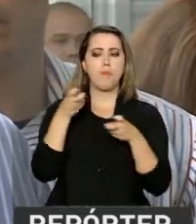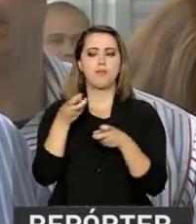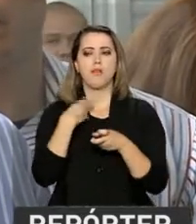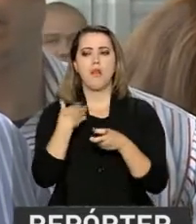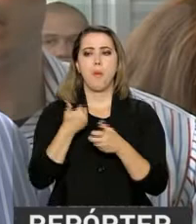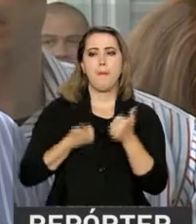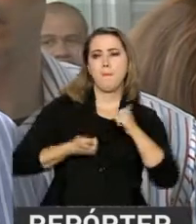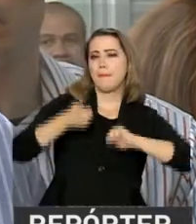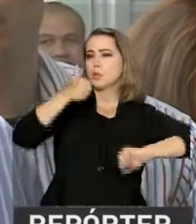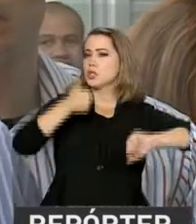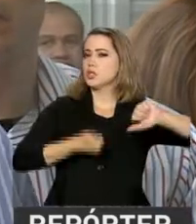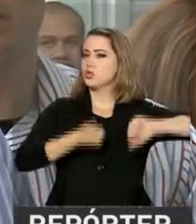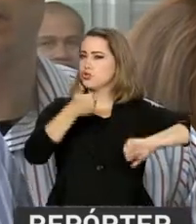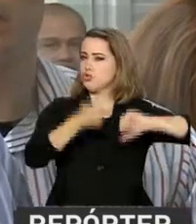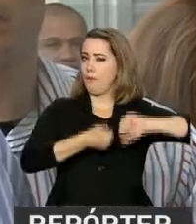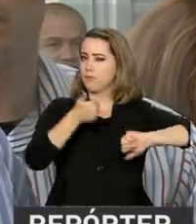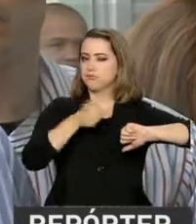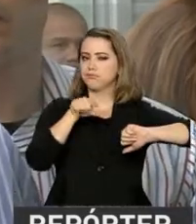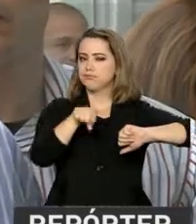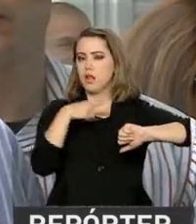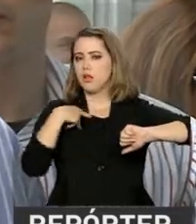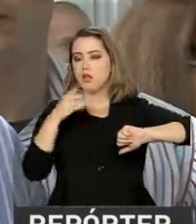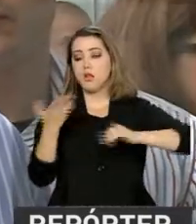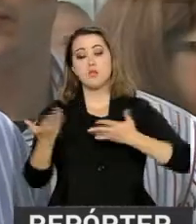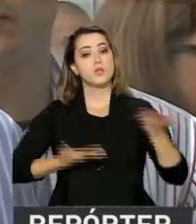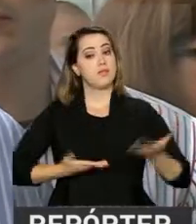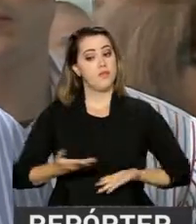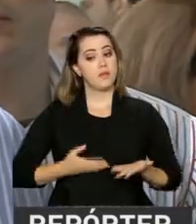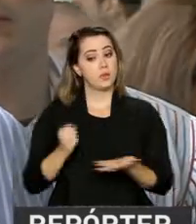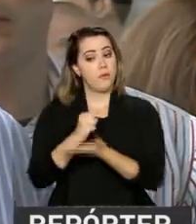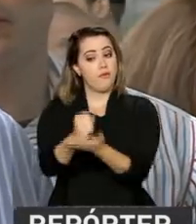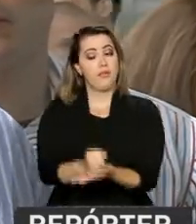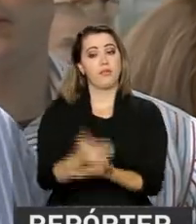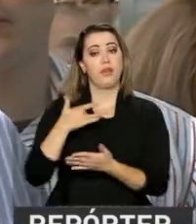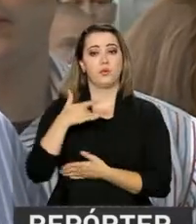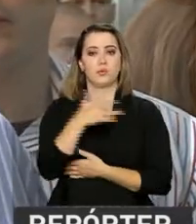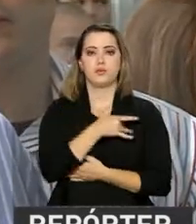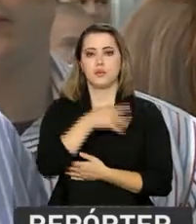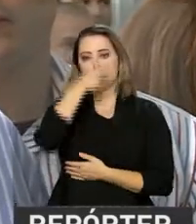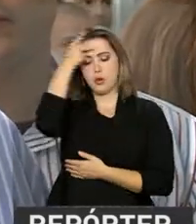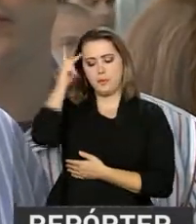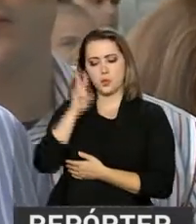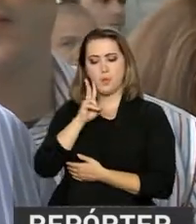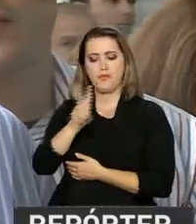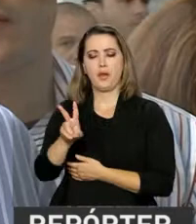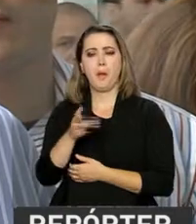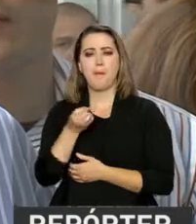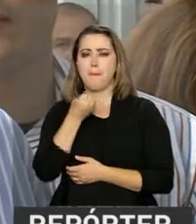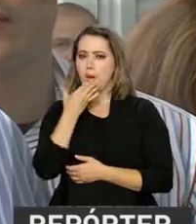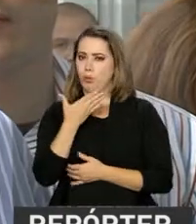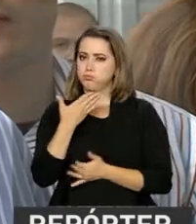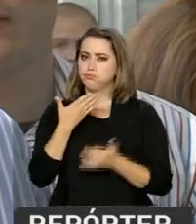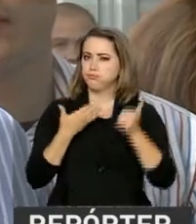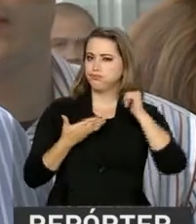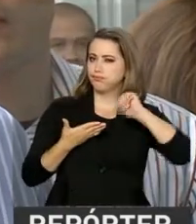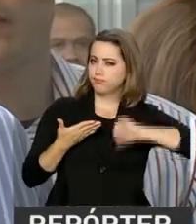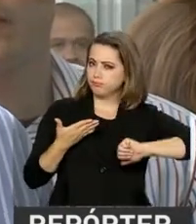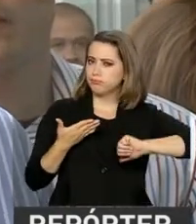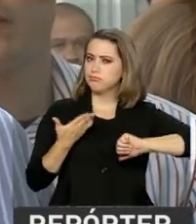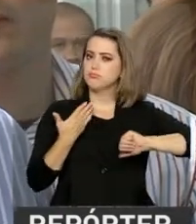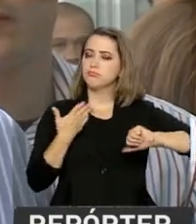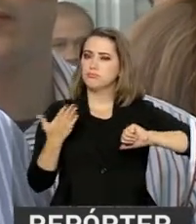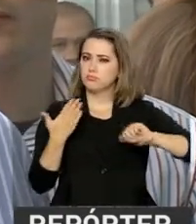que recebem pelo seu smartphone, cada serviço será consultado e a pessoa avalia o serviço que recebeu no SUS.